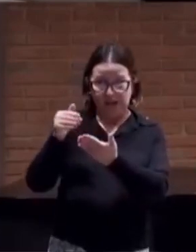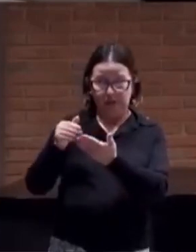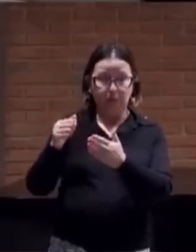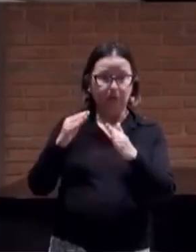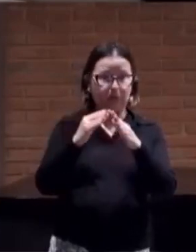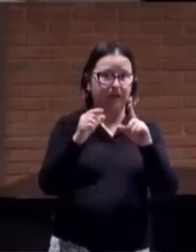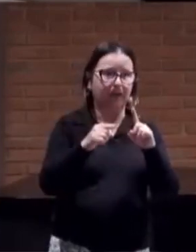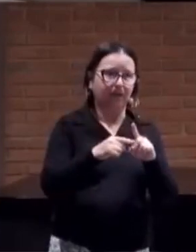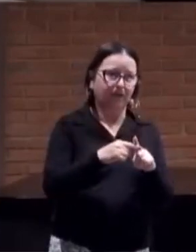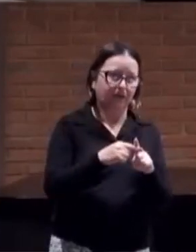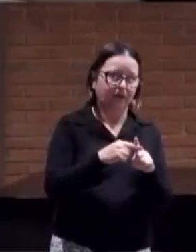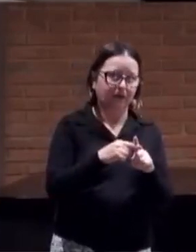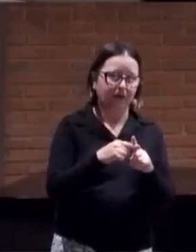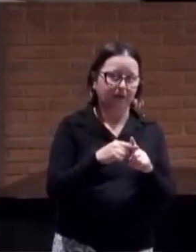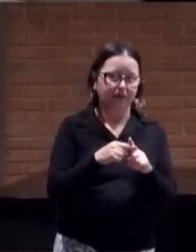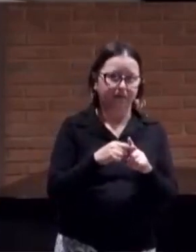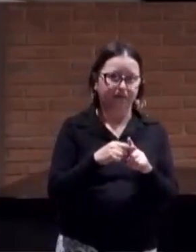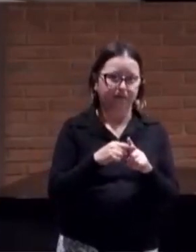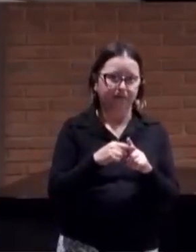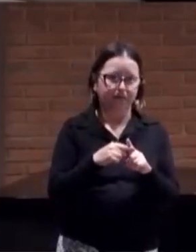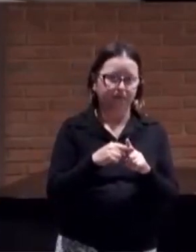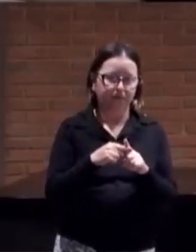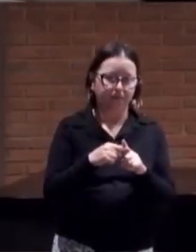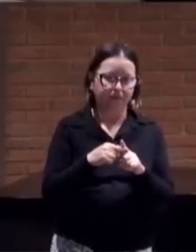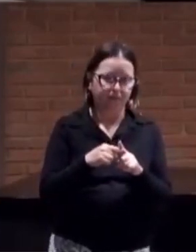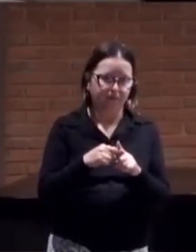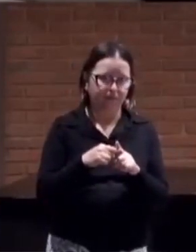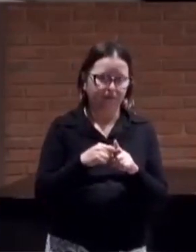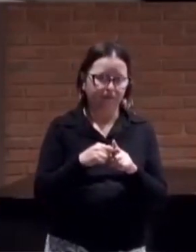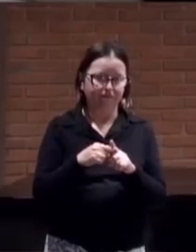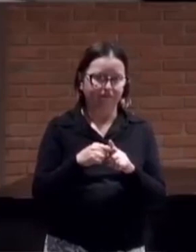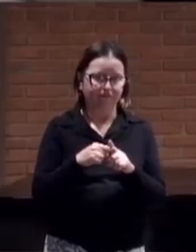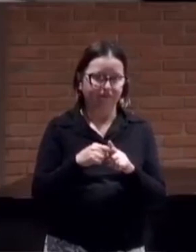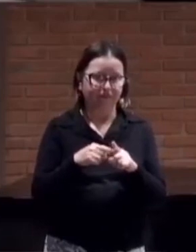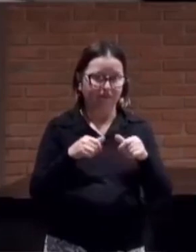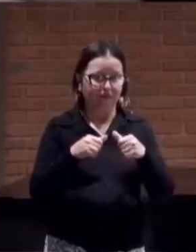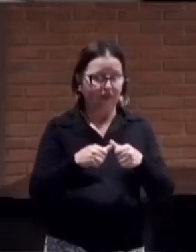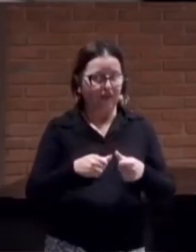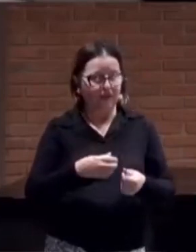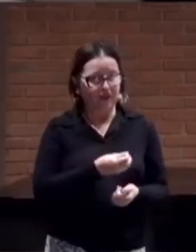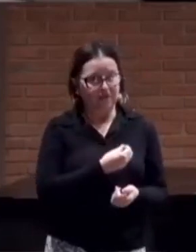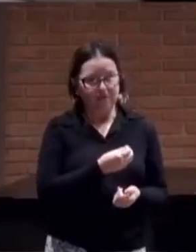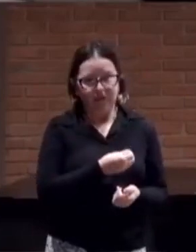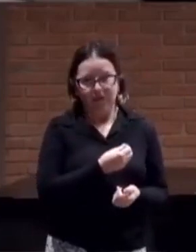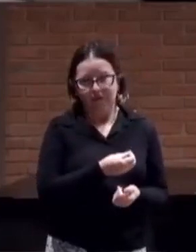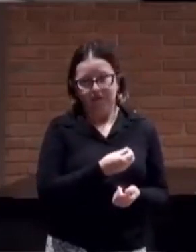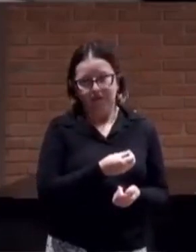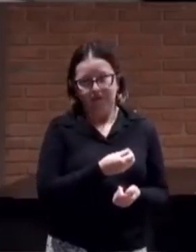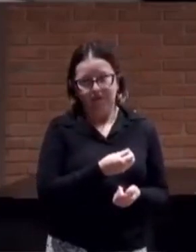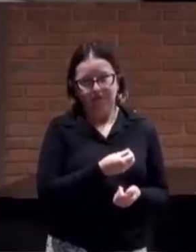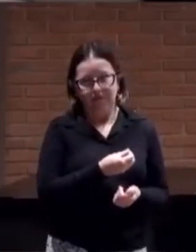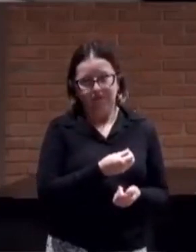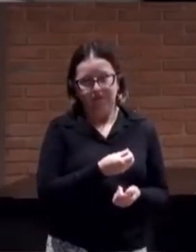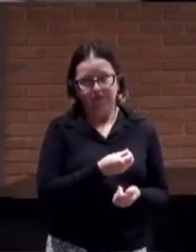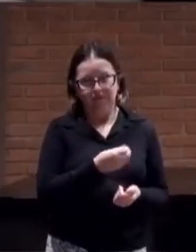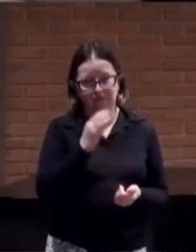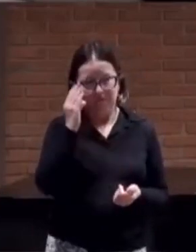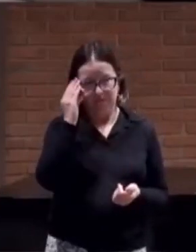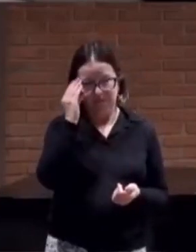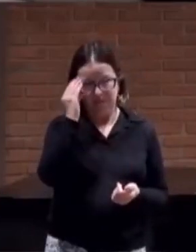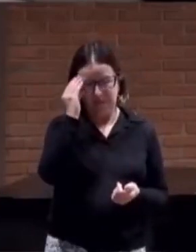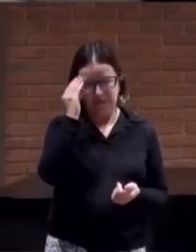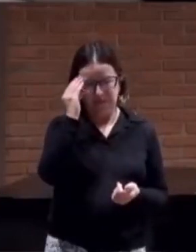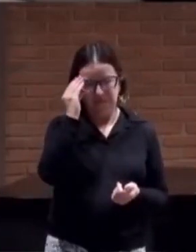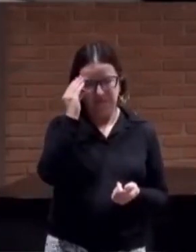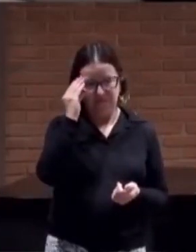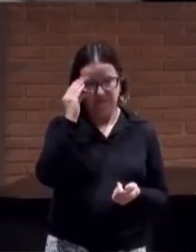sinagoga, ele ficava numa situação de pária completo.